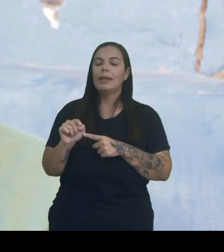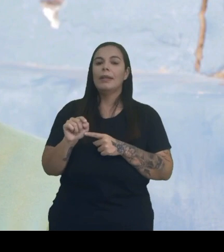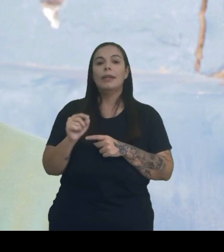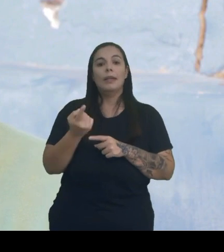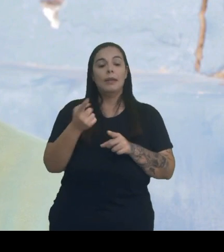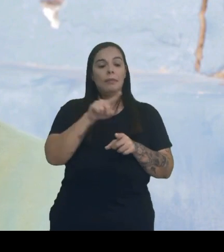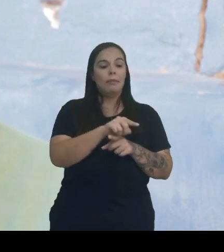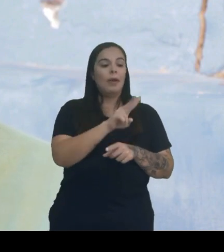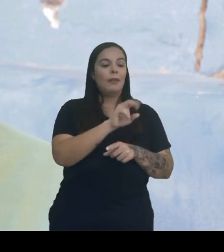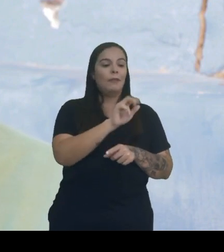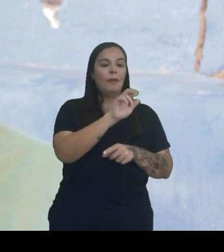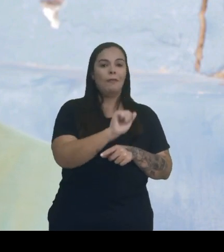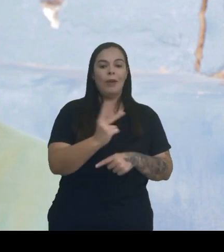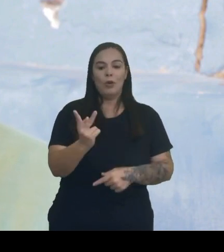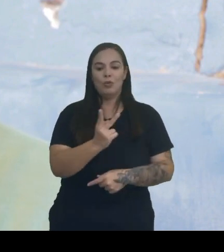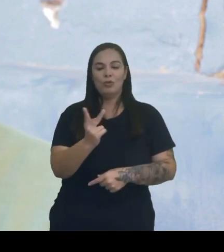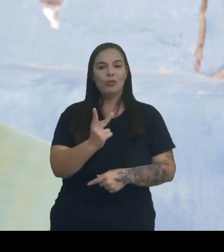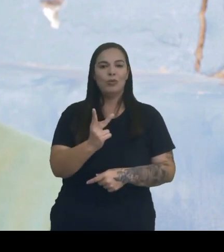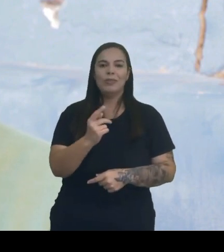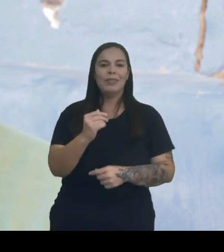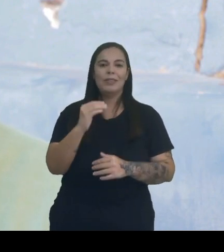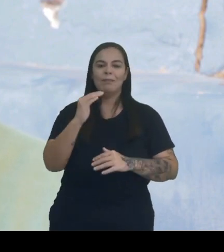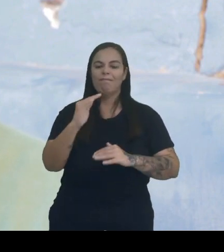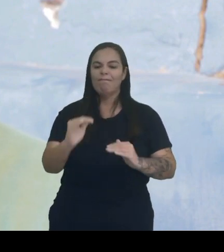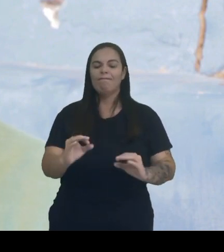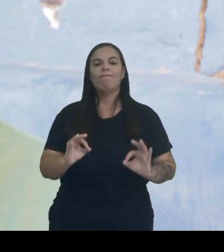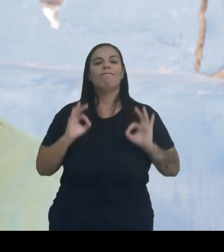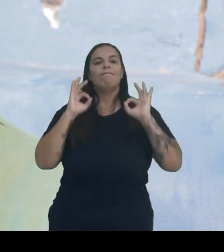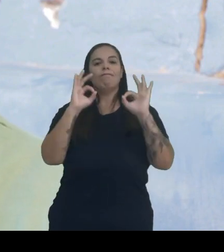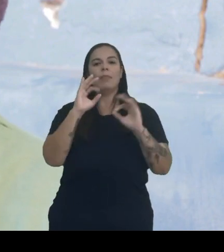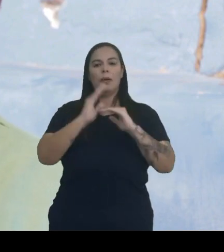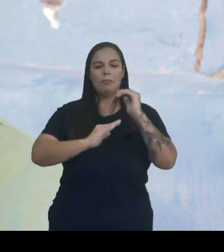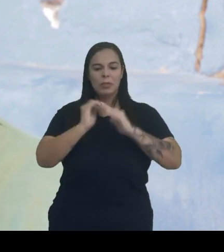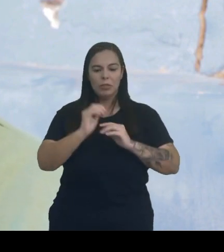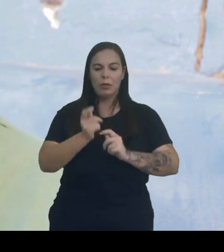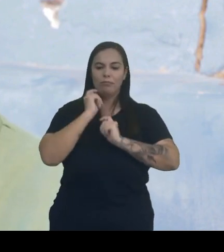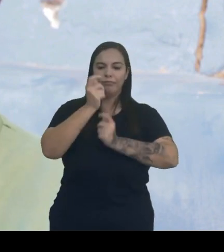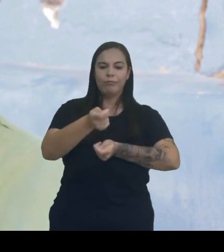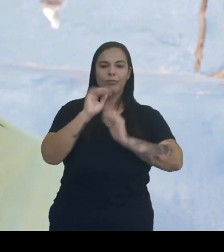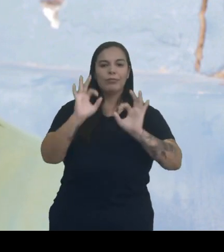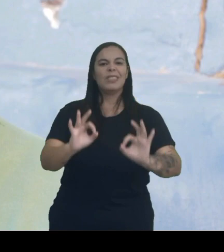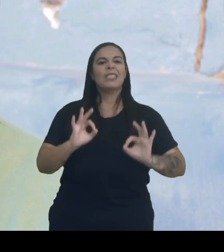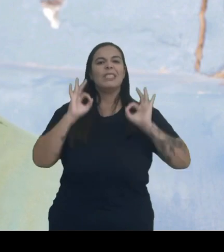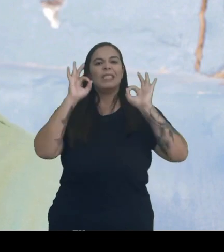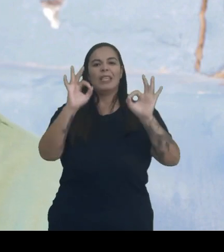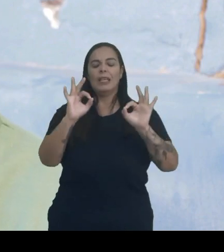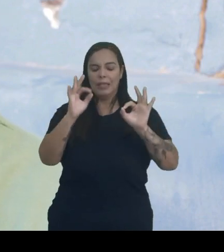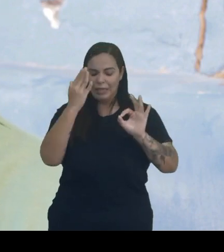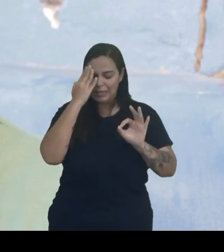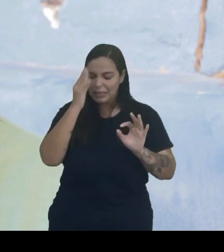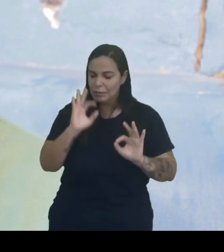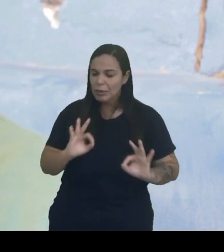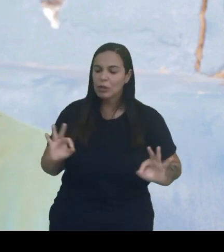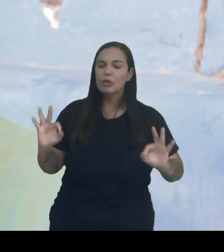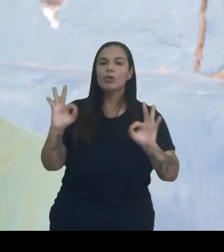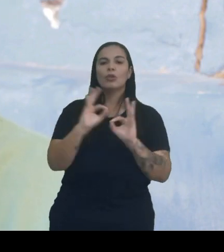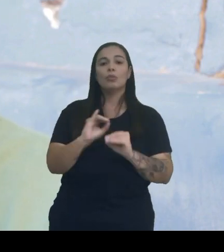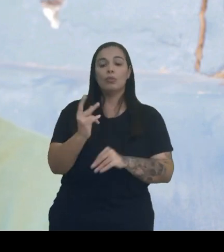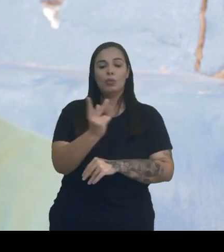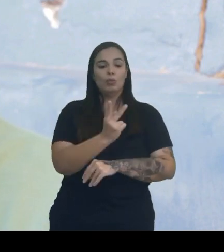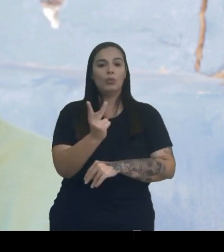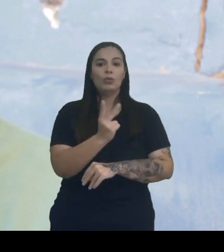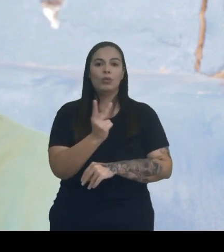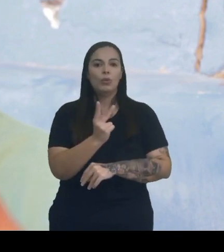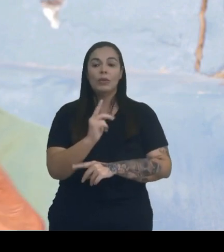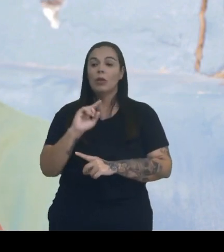Vavá, para mim, foram os maiores pescadores de Itaipu. Porque eles sabiam armar rede, sabiam tudo. Eles 2 eram